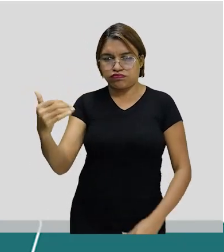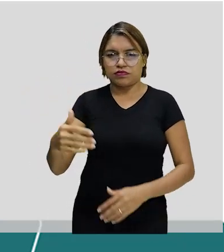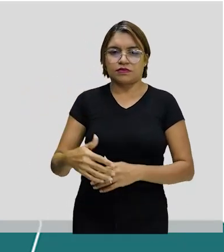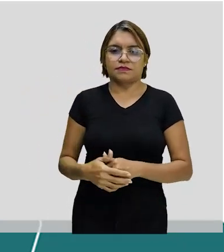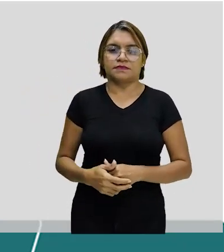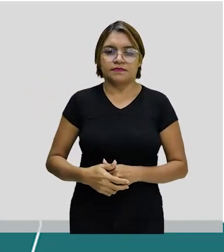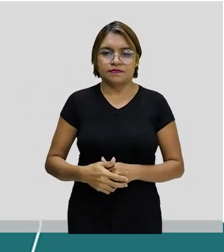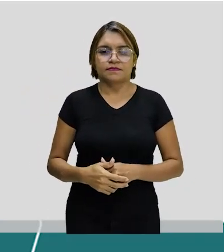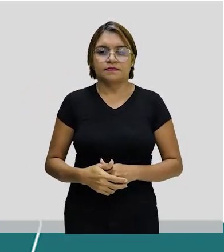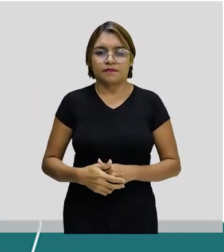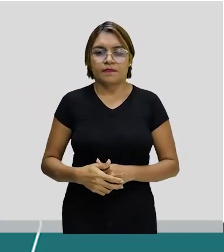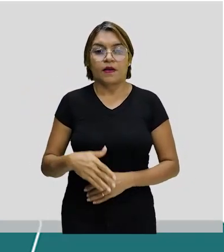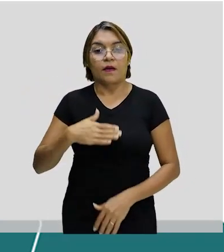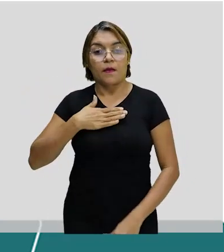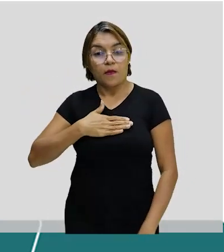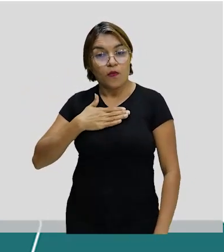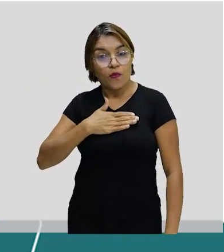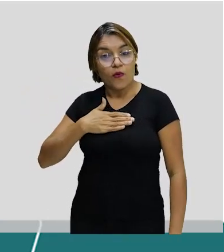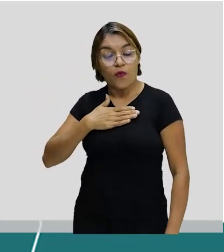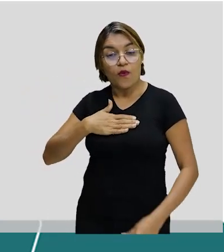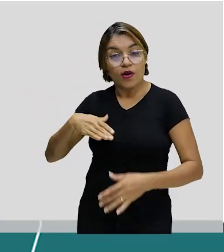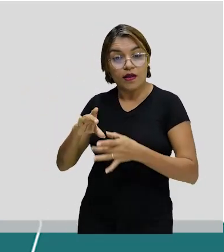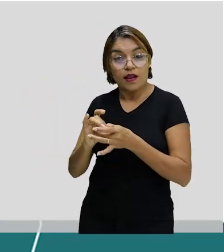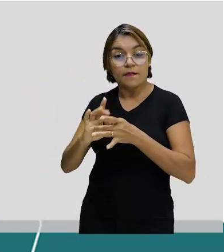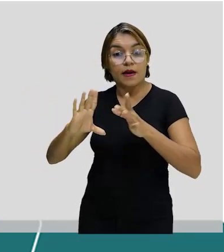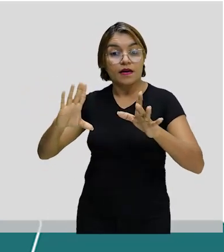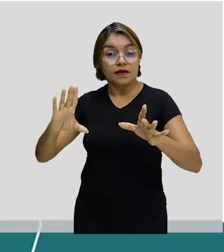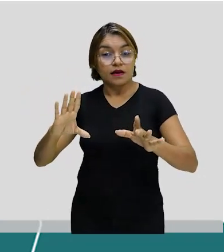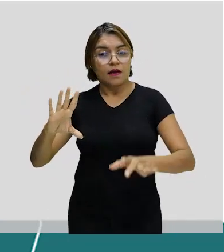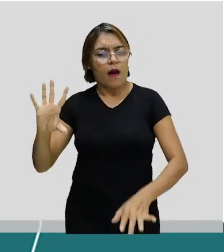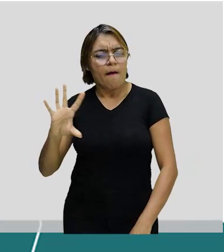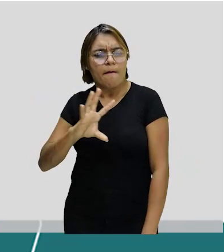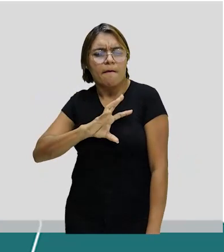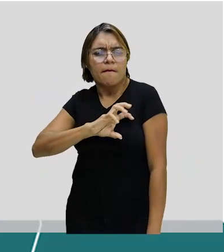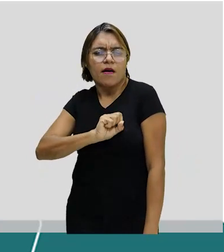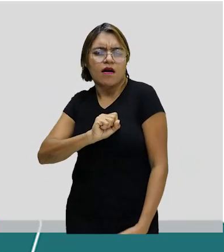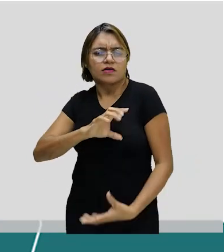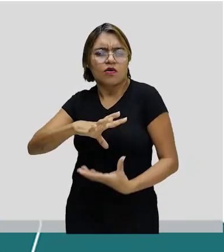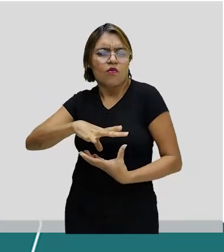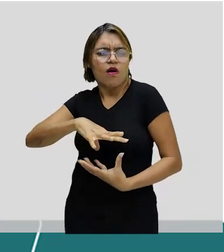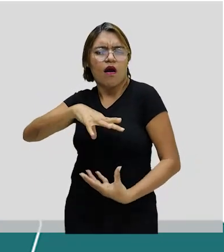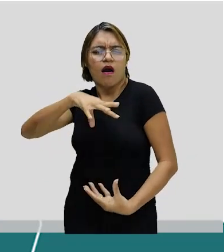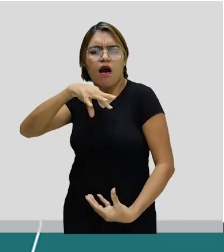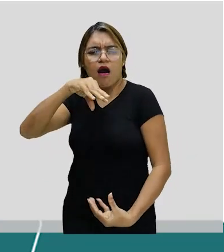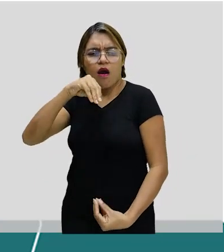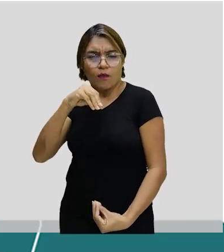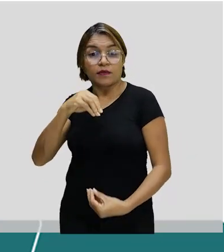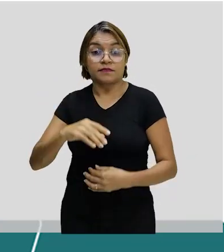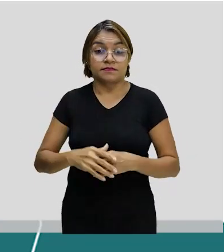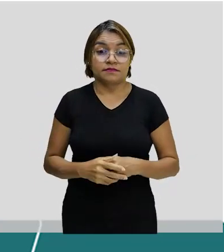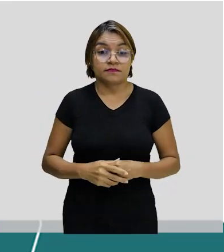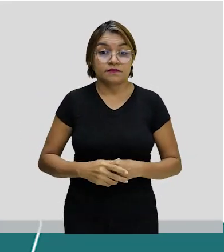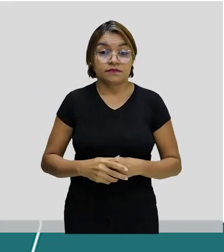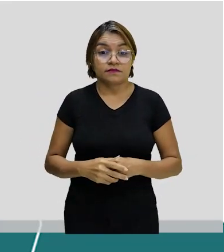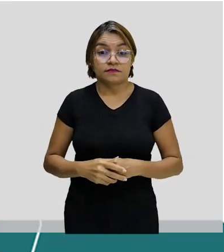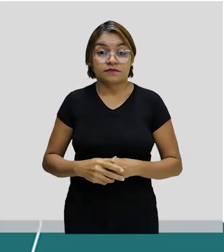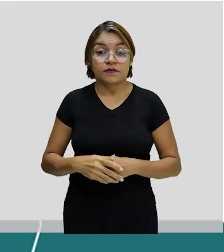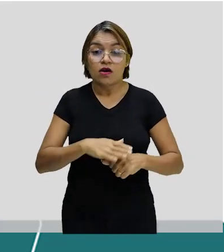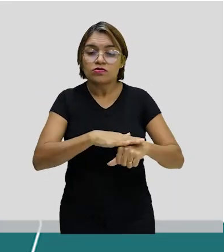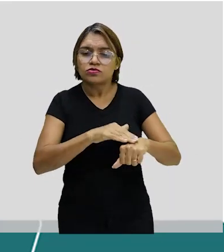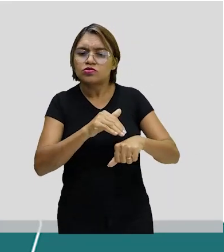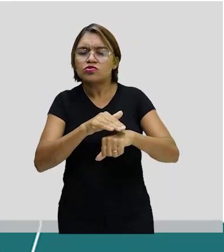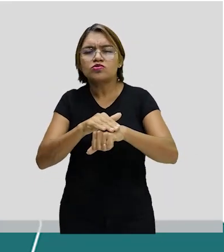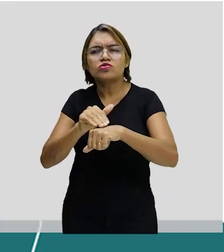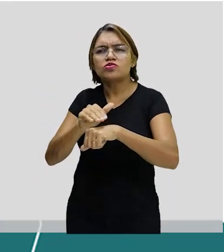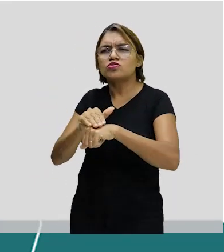a liberdade, e depois que a paixão na alma se apura, alguns então lhe chamam desventura, chamam-lhe alguns